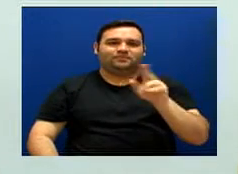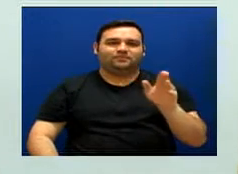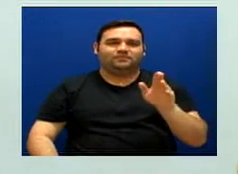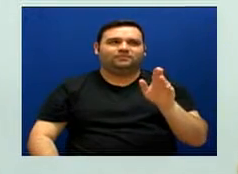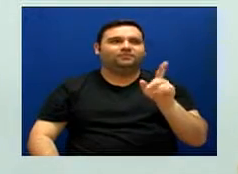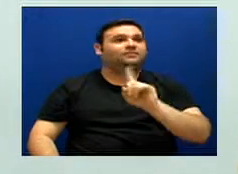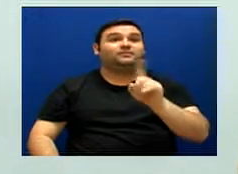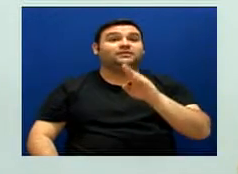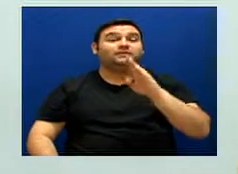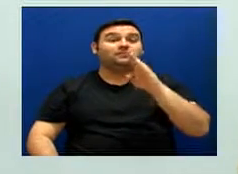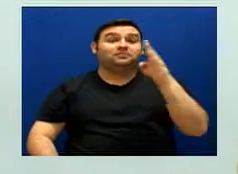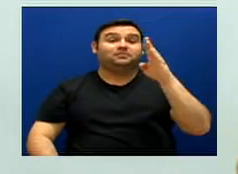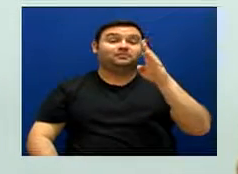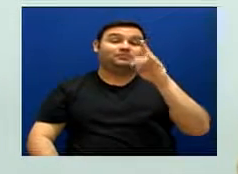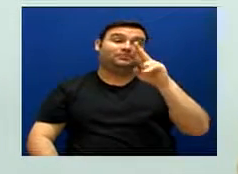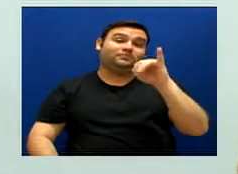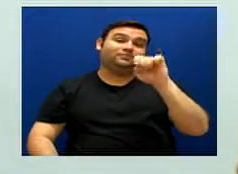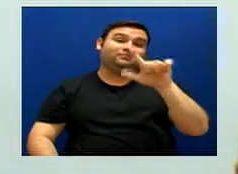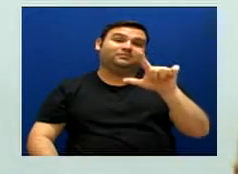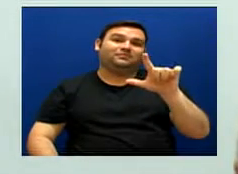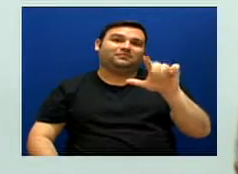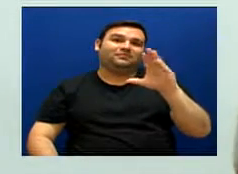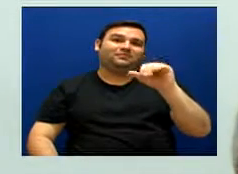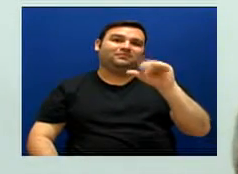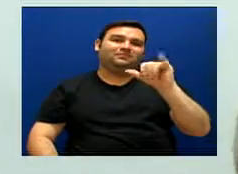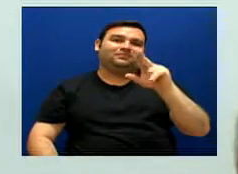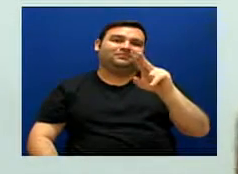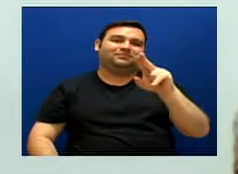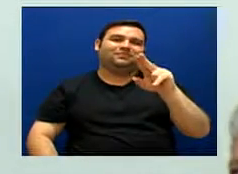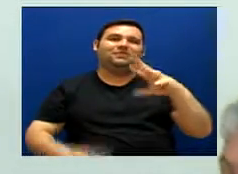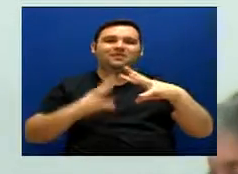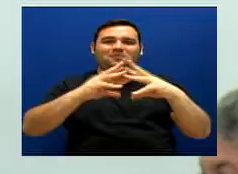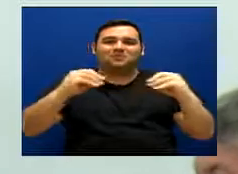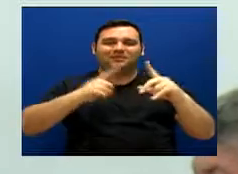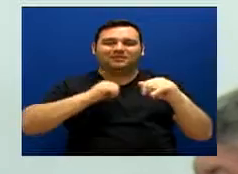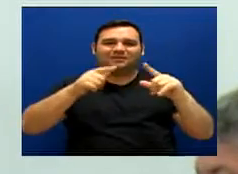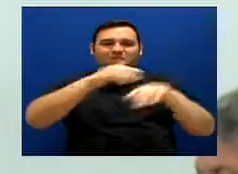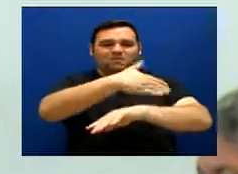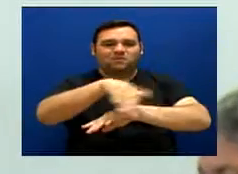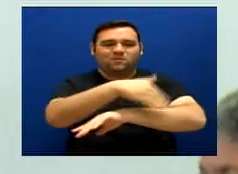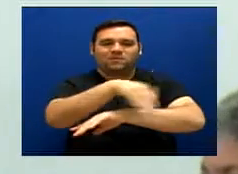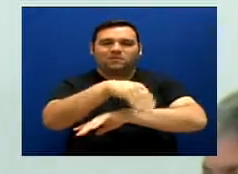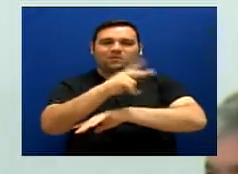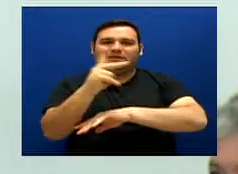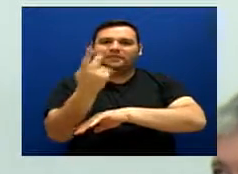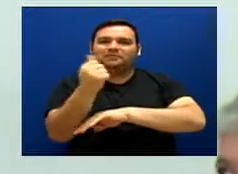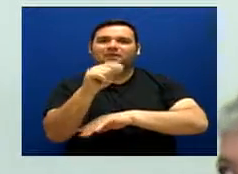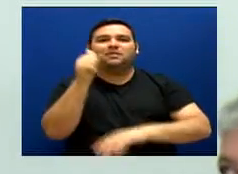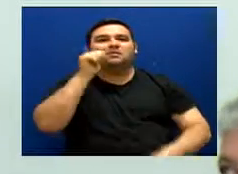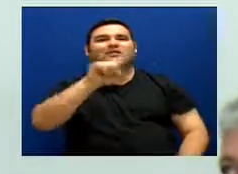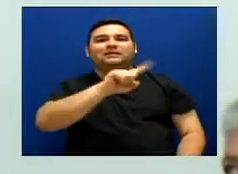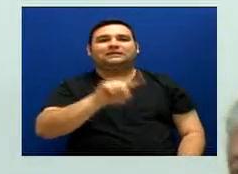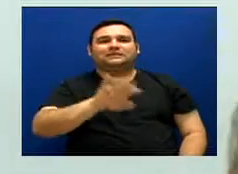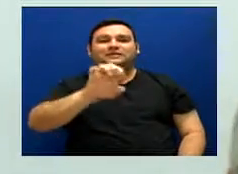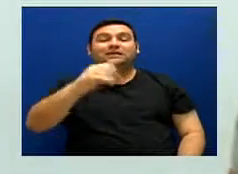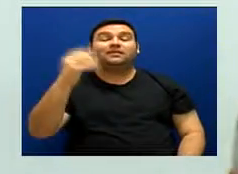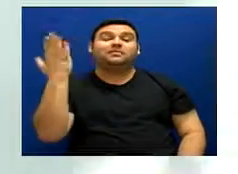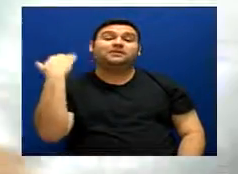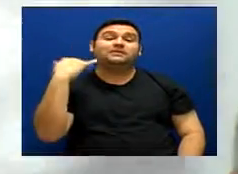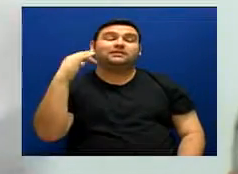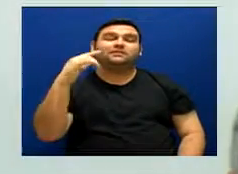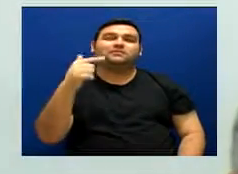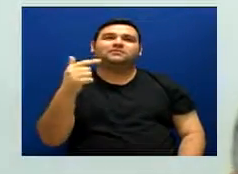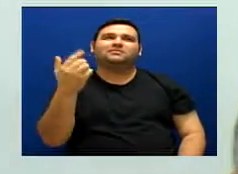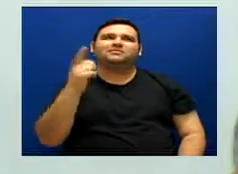não, Brasil Cacau, eu confundo, na Brasil Cacau da Rua da Penha Z, que também aí fez aniversário no dia 22,